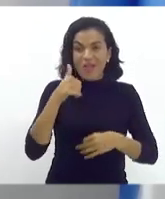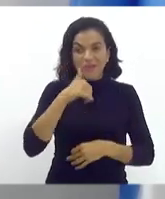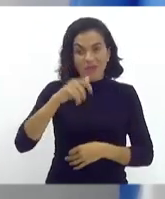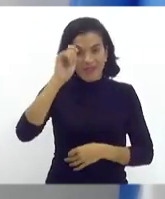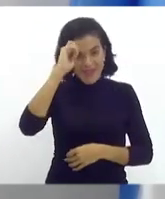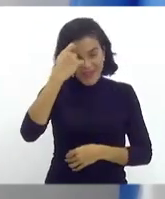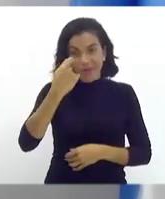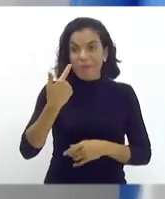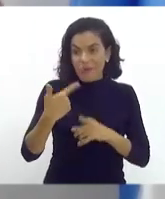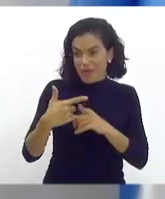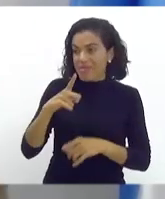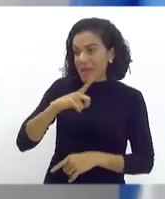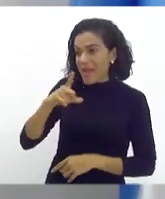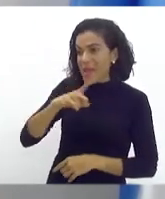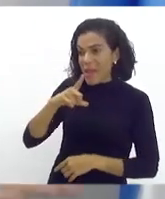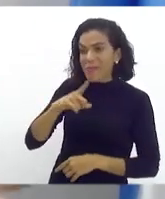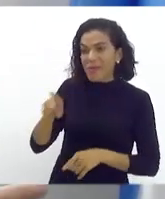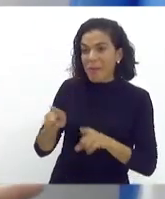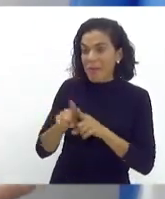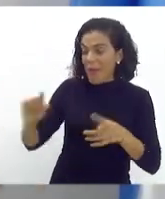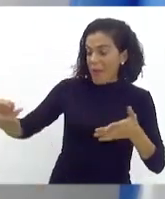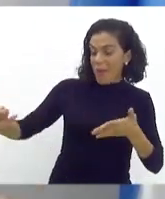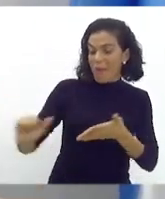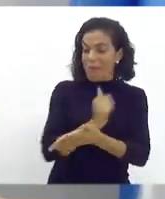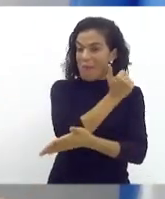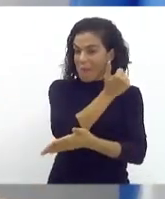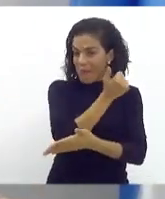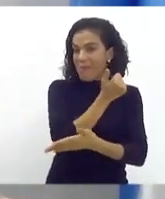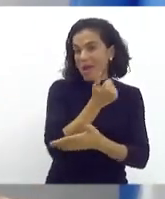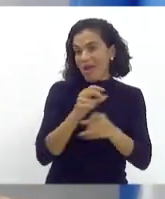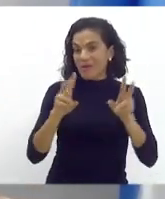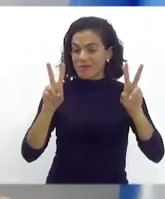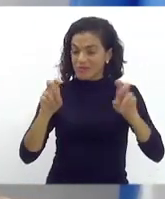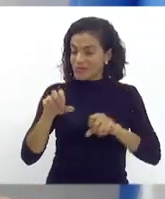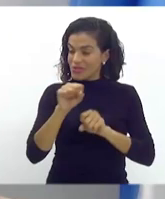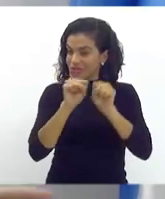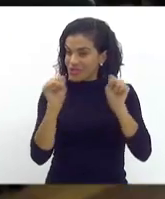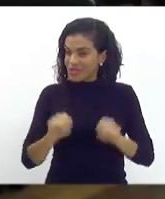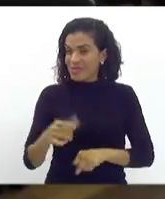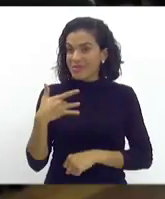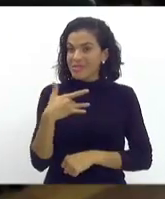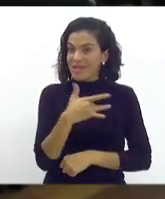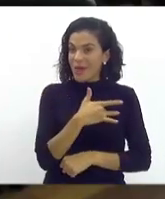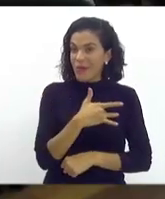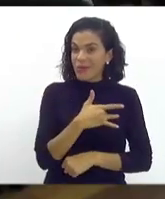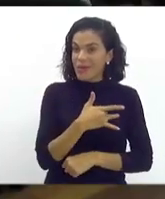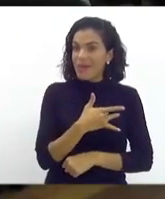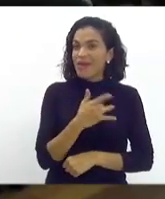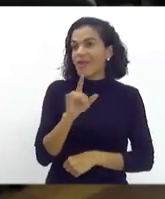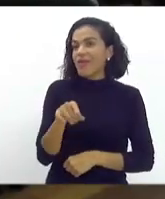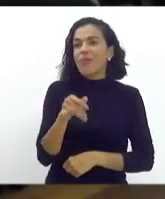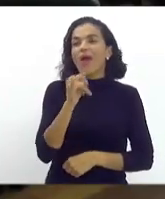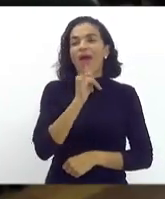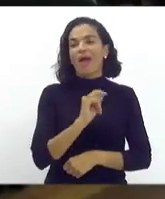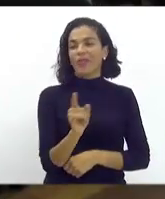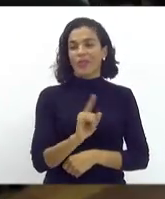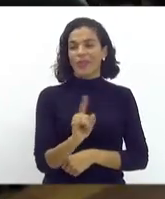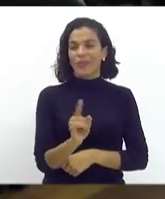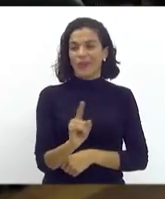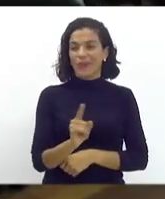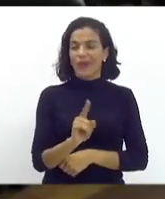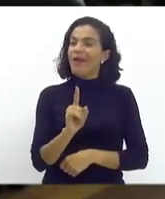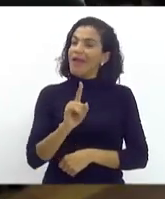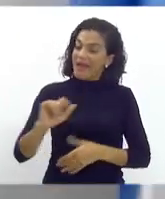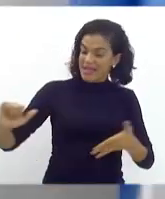negras porque temos esse apagão também no sistema de saúde e não é à toa isso esse apagão